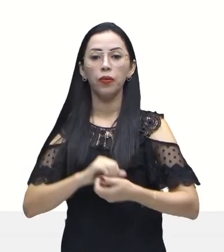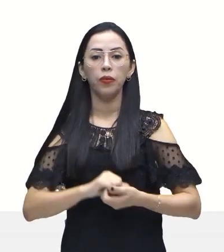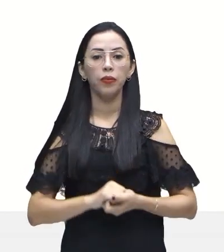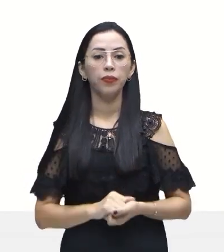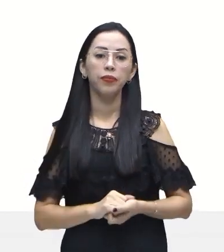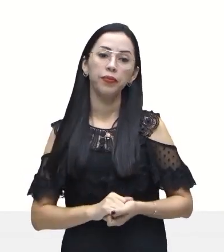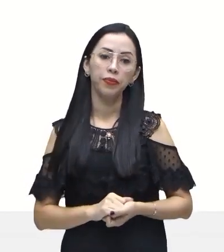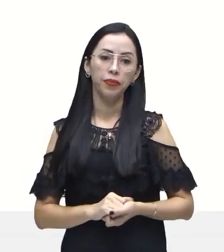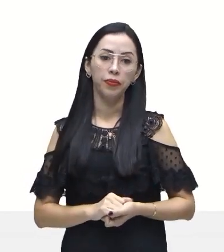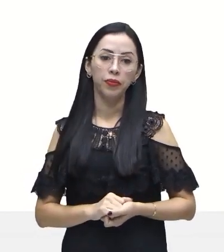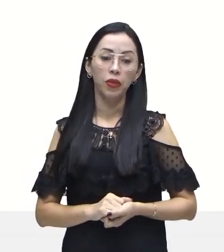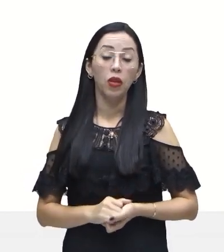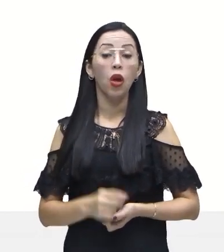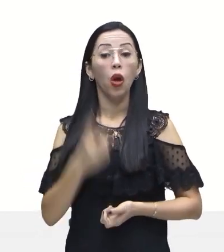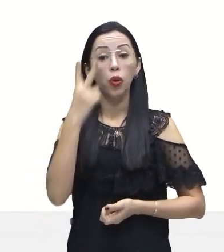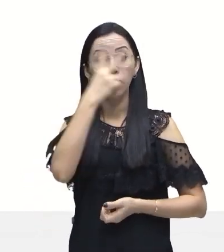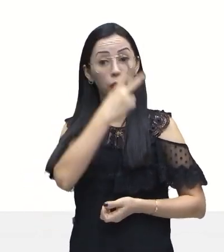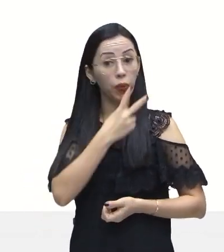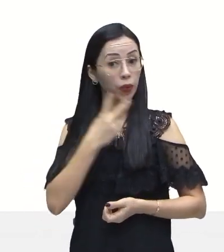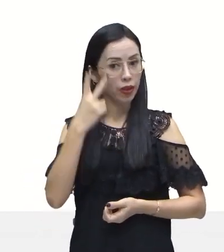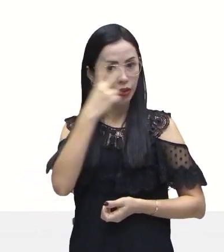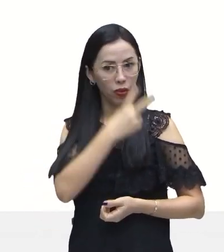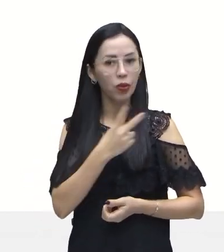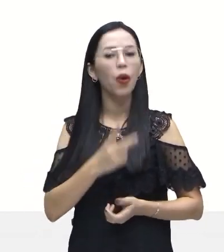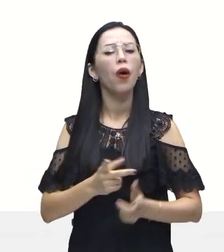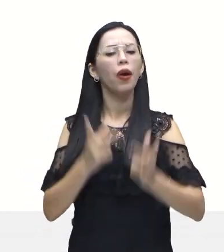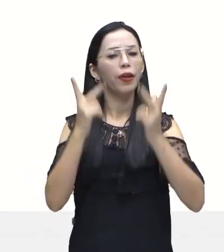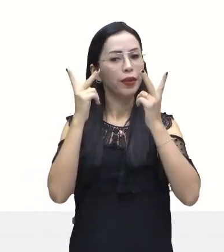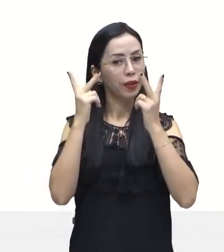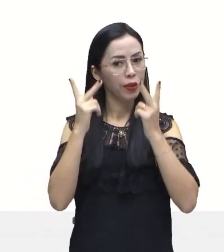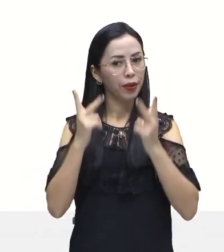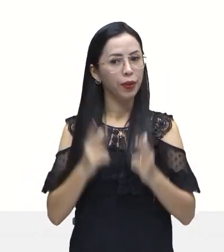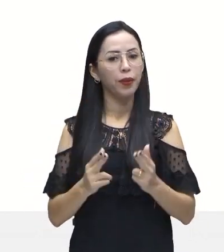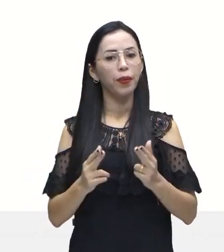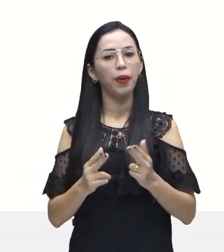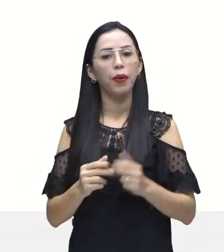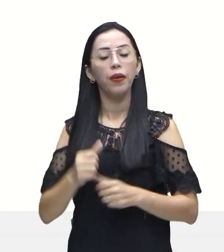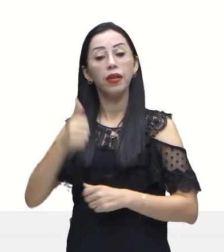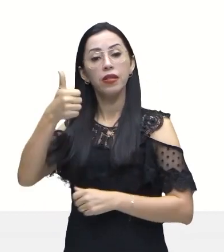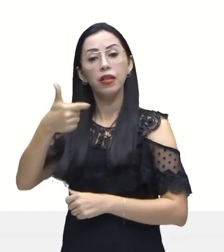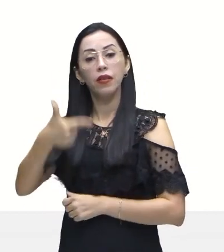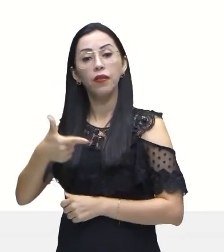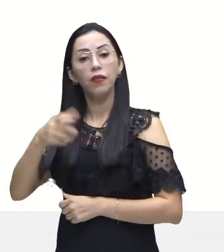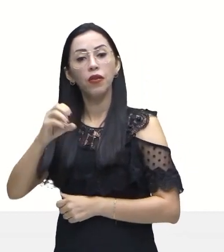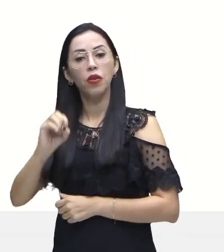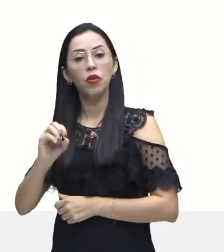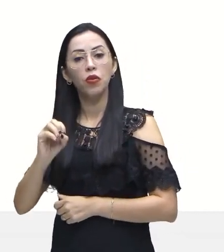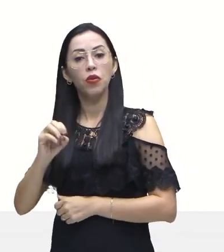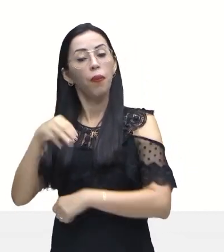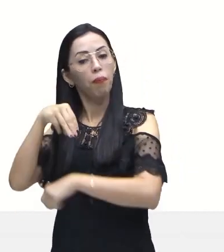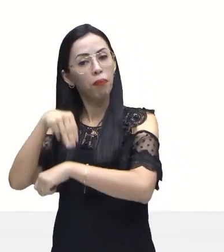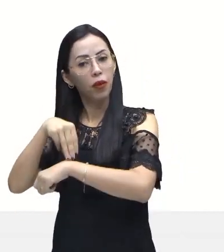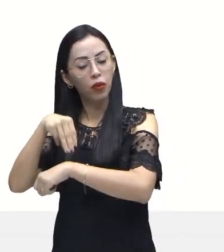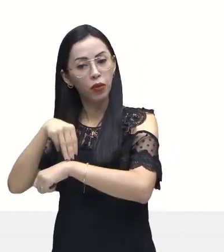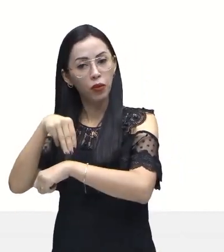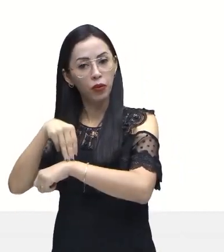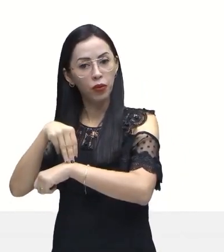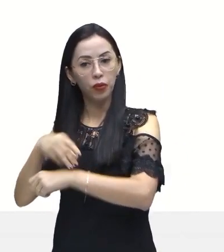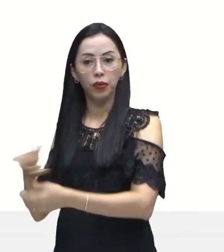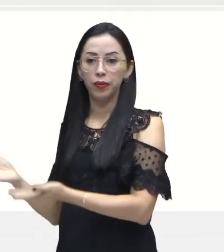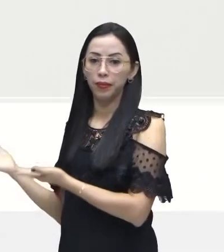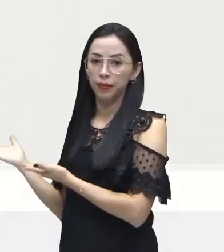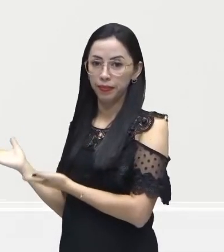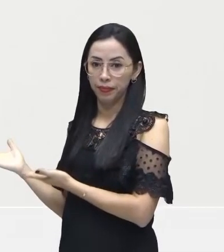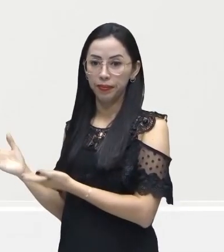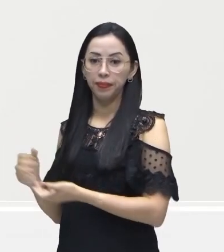seja, 2 horas são equivalentes a 120 minutos.